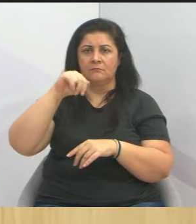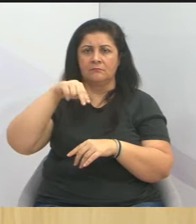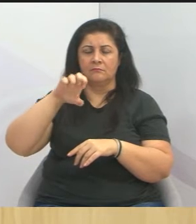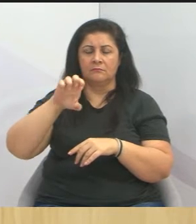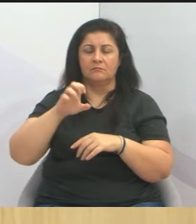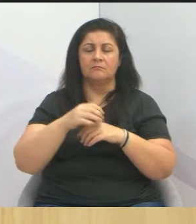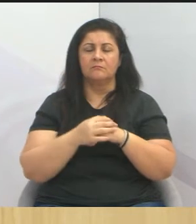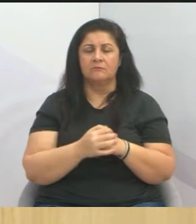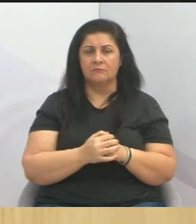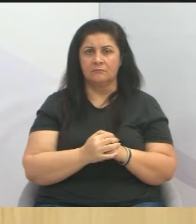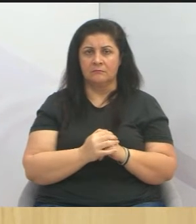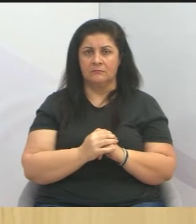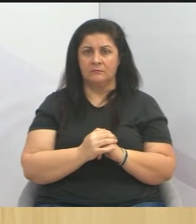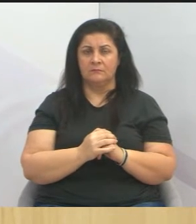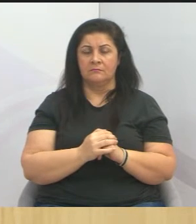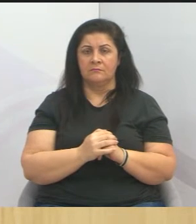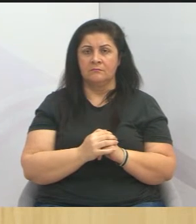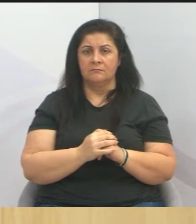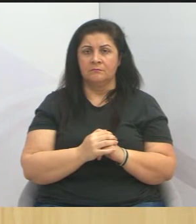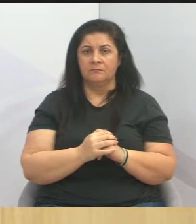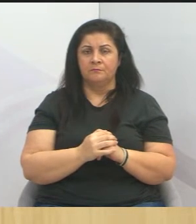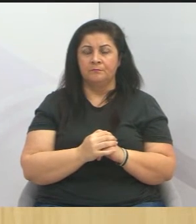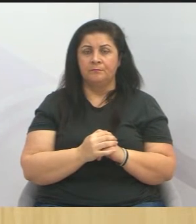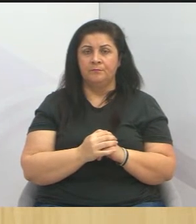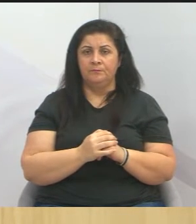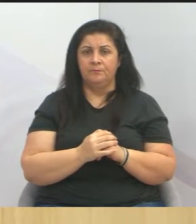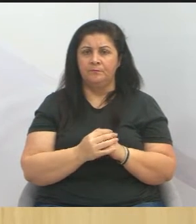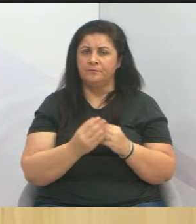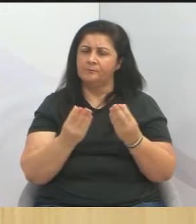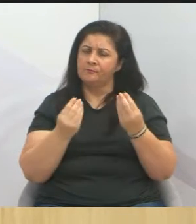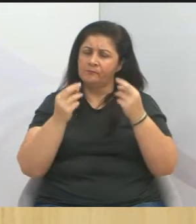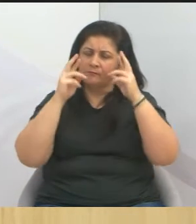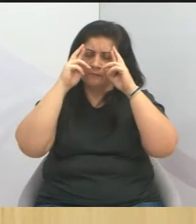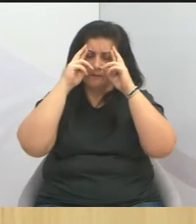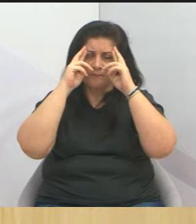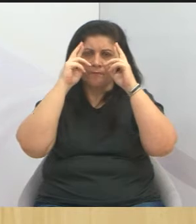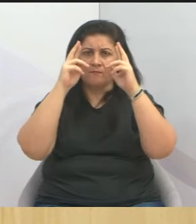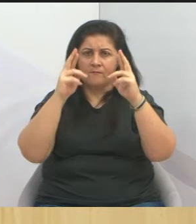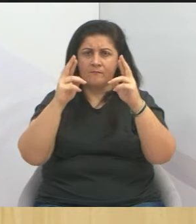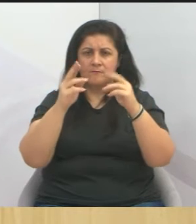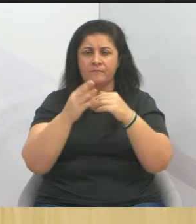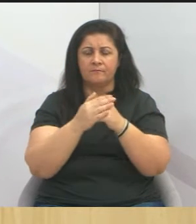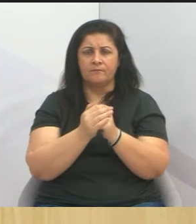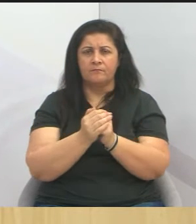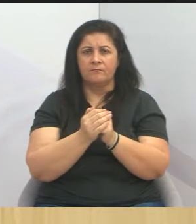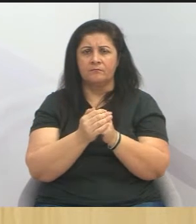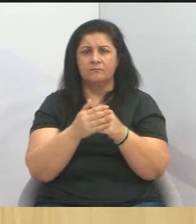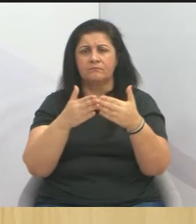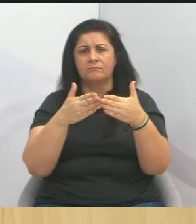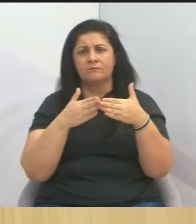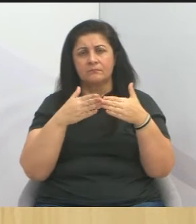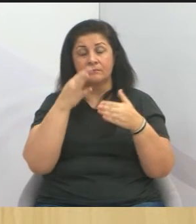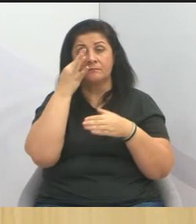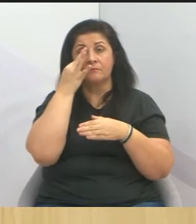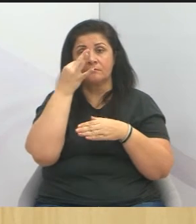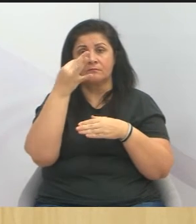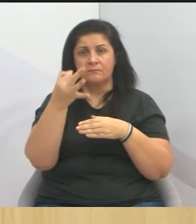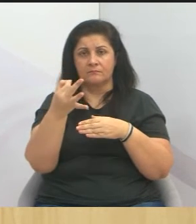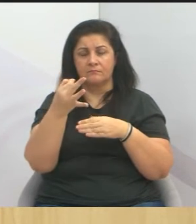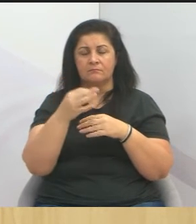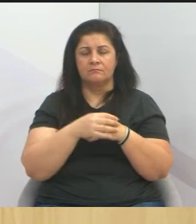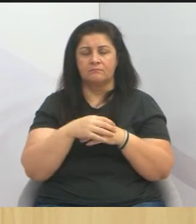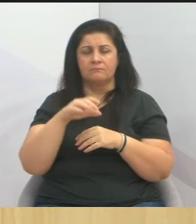de Acari até o dissídio São Silvestre assim sendo muito respeitosamente recorremos a compreensão e aos préstimos